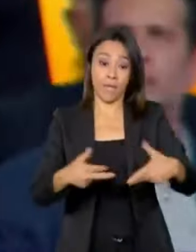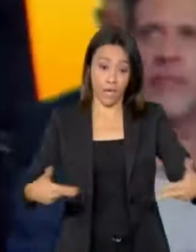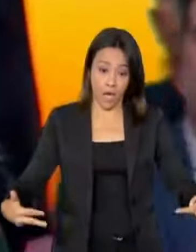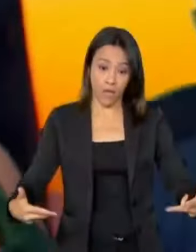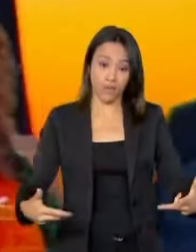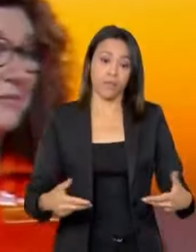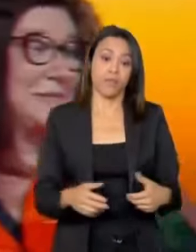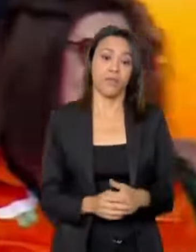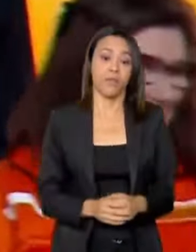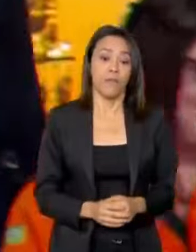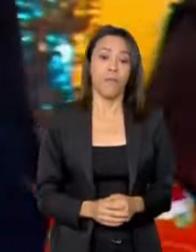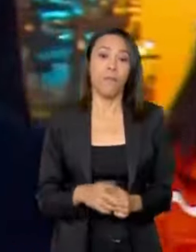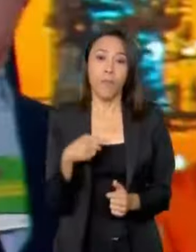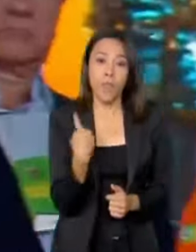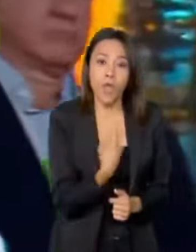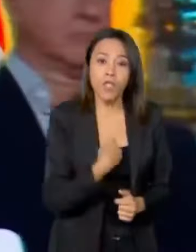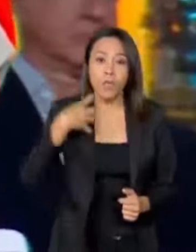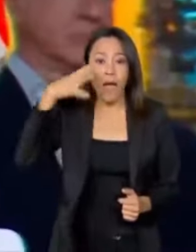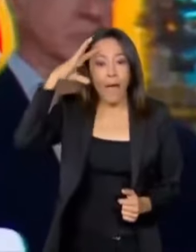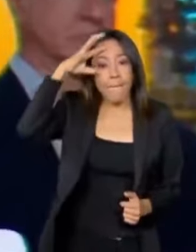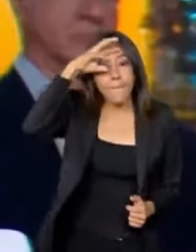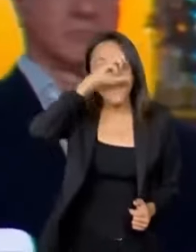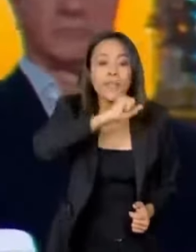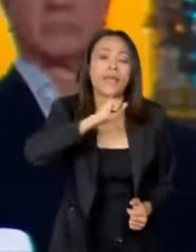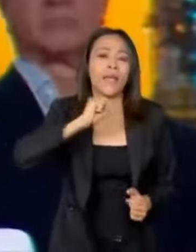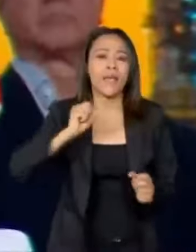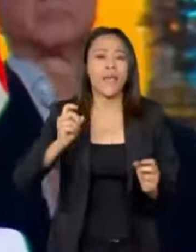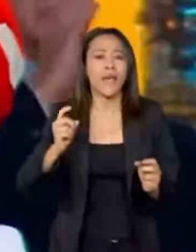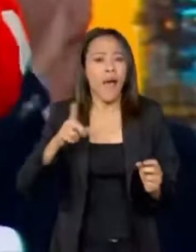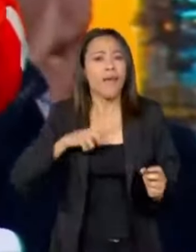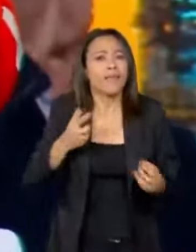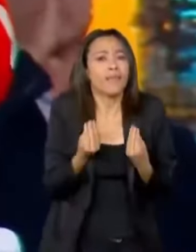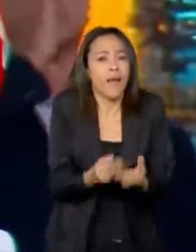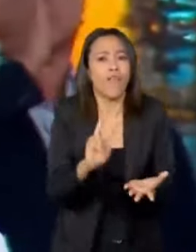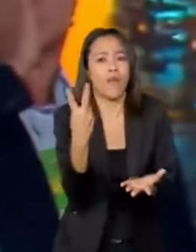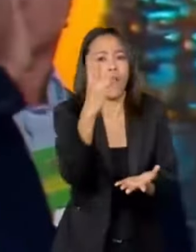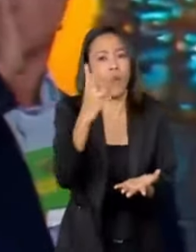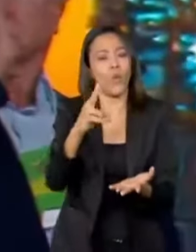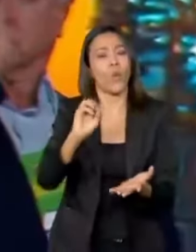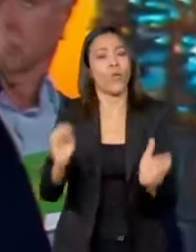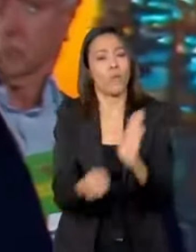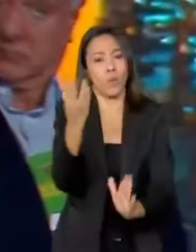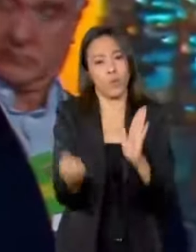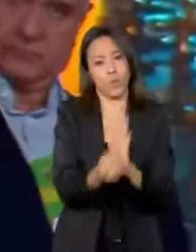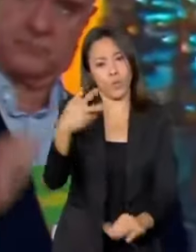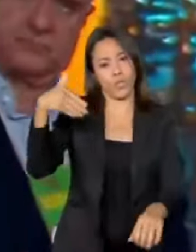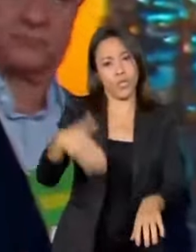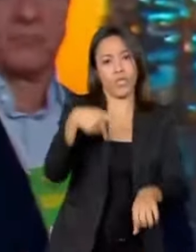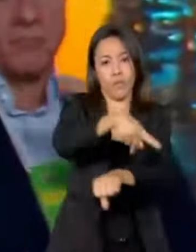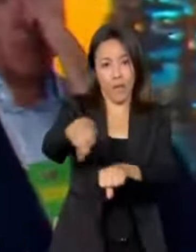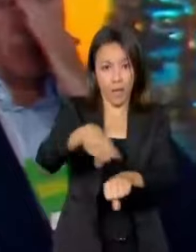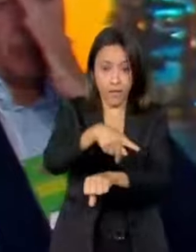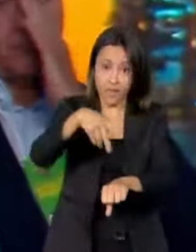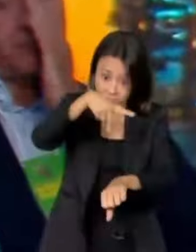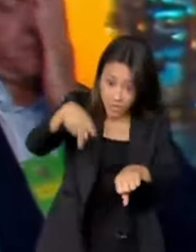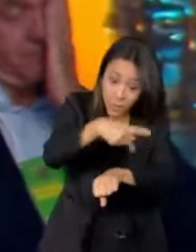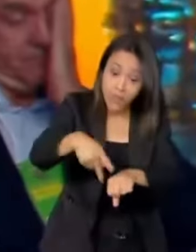precisamos aprender a colocar valor agregado nas coisas que nós produzimos. E esse país tem que ser